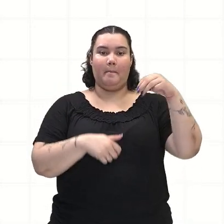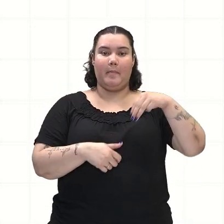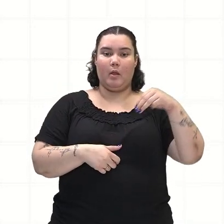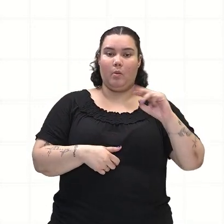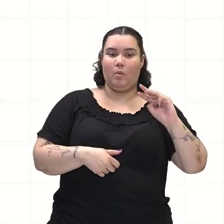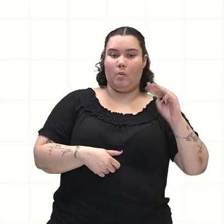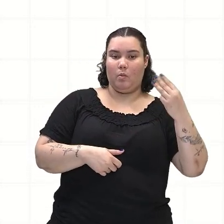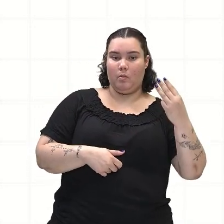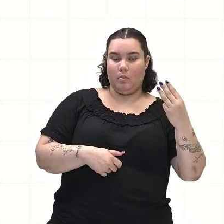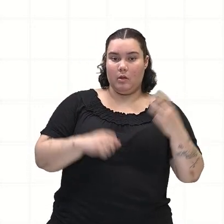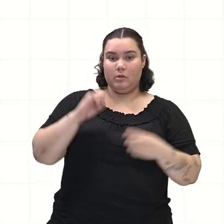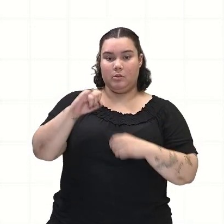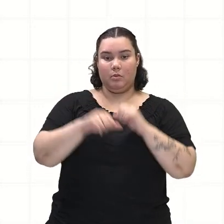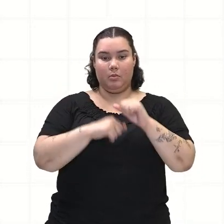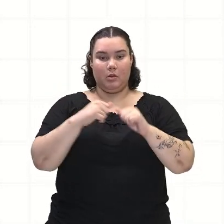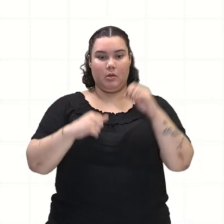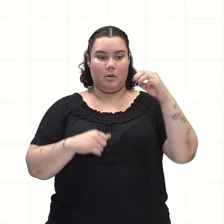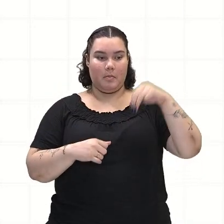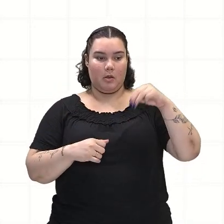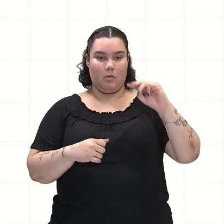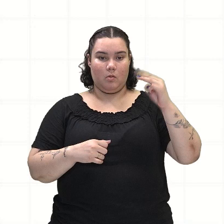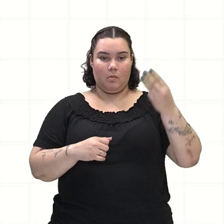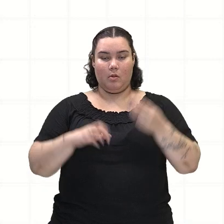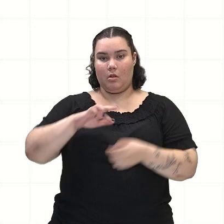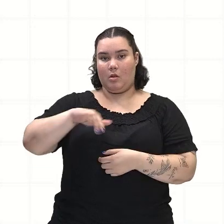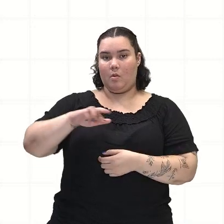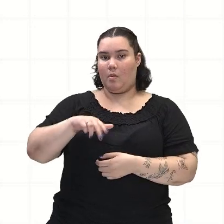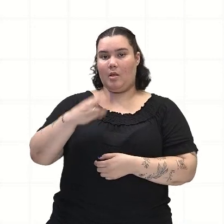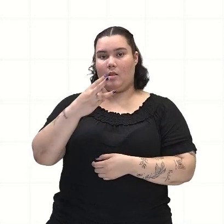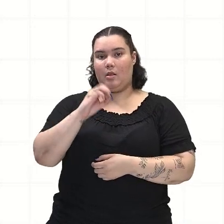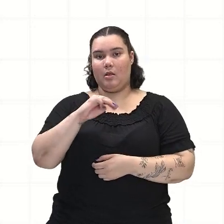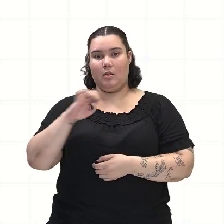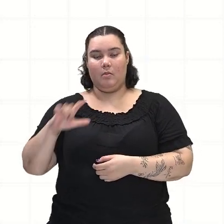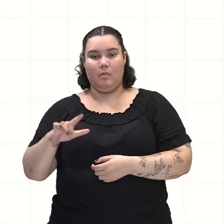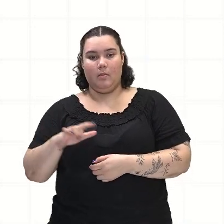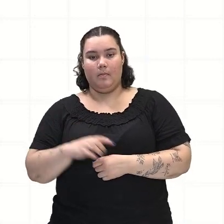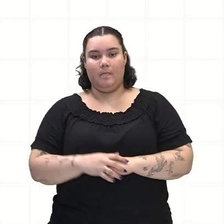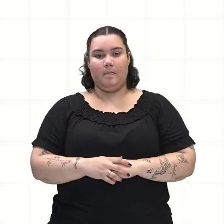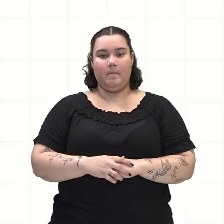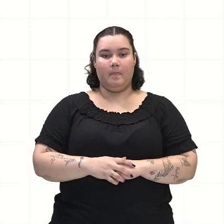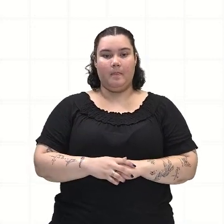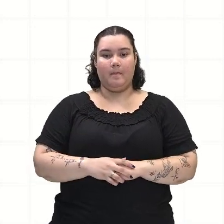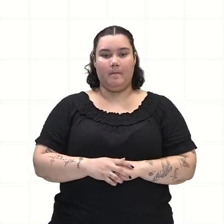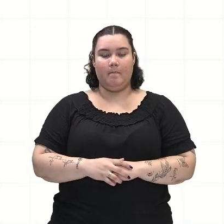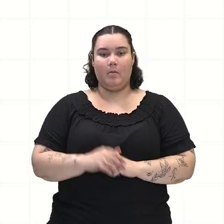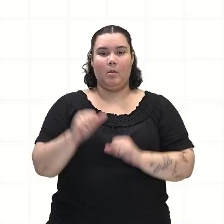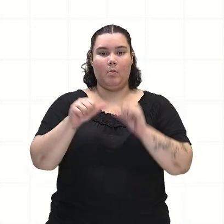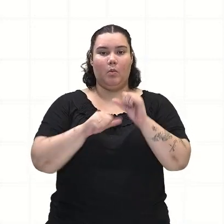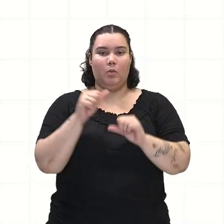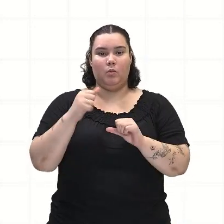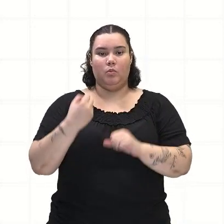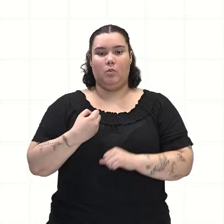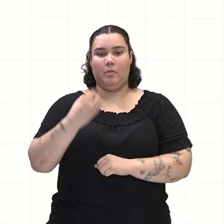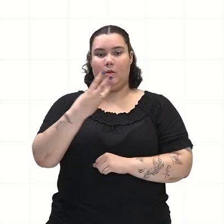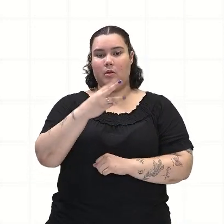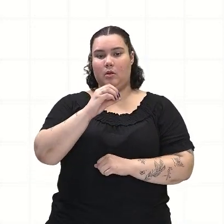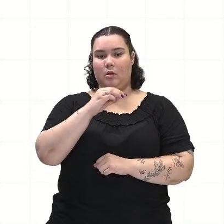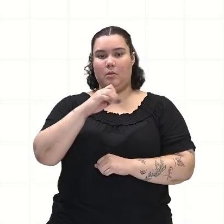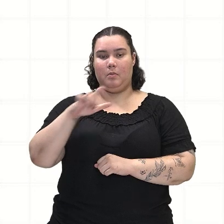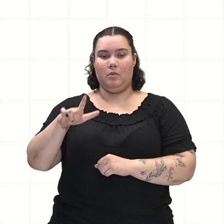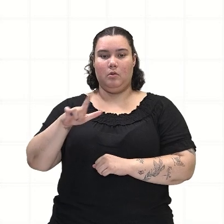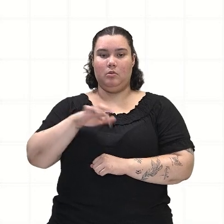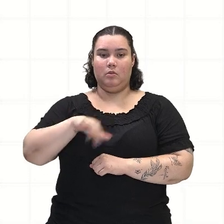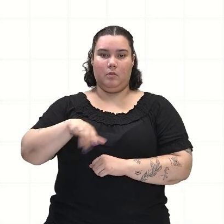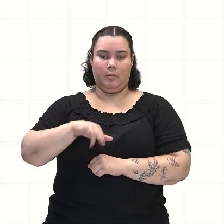Se fosse metro cúbico, o valor não seria esse, né? Seria um valor, não seria 30.000,